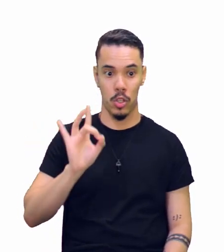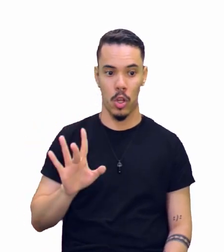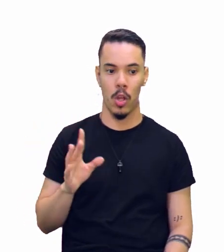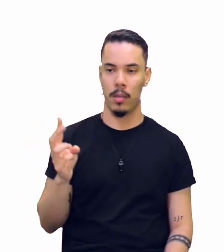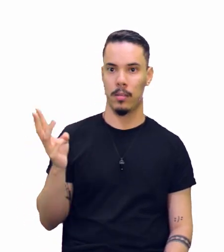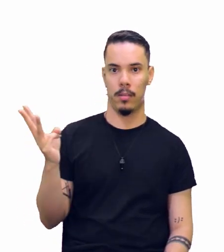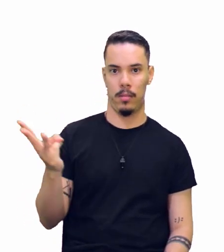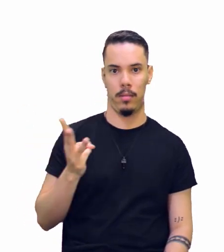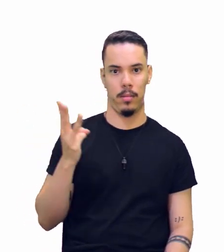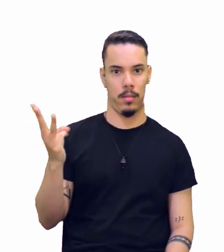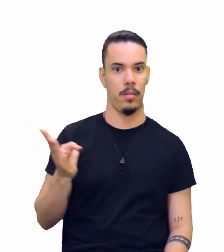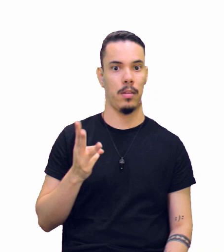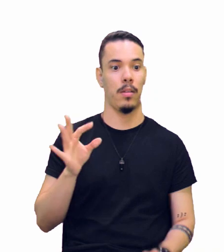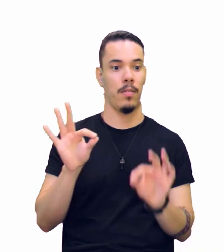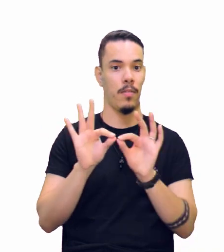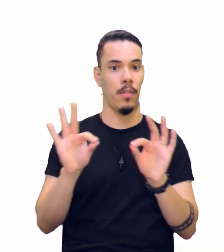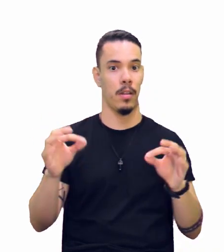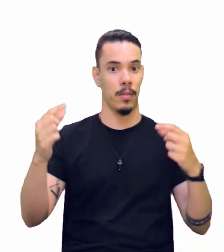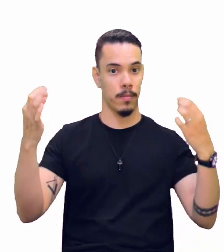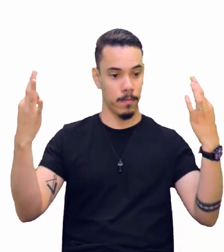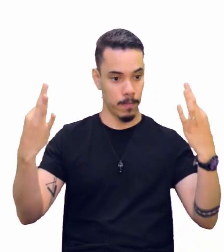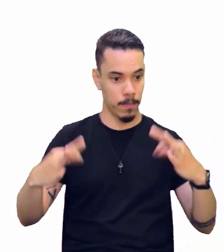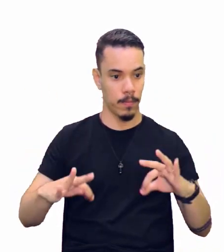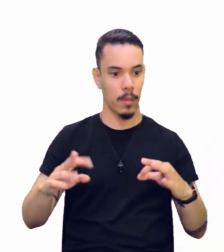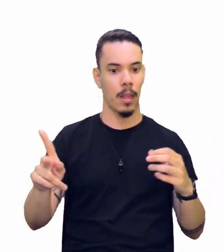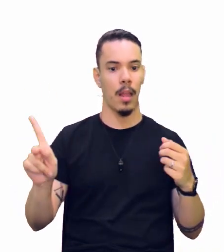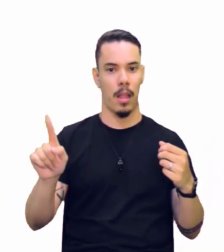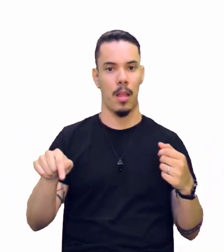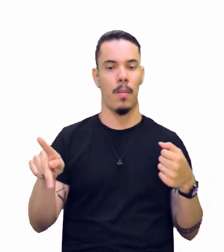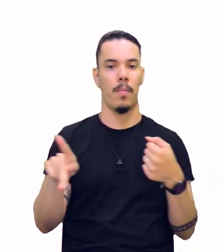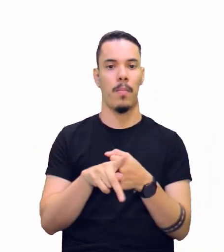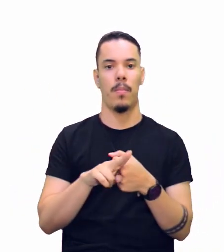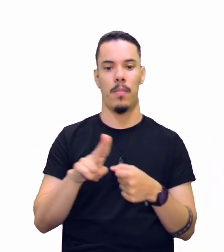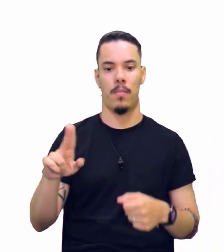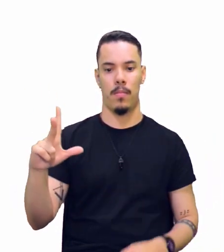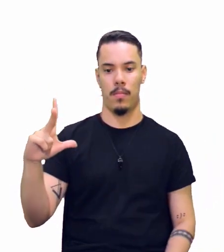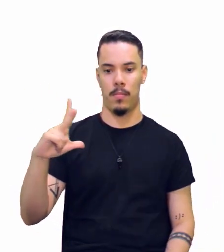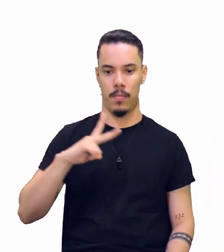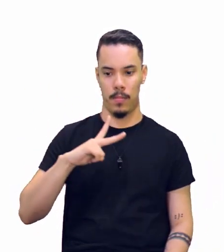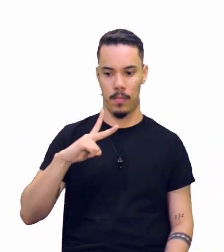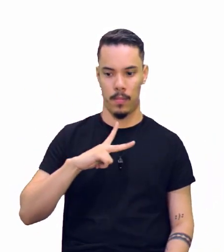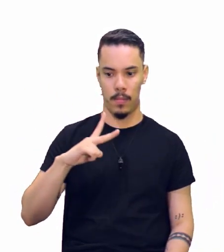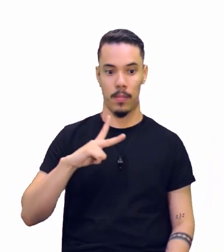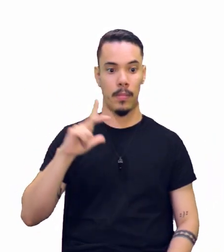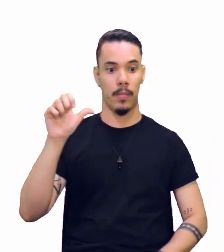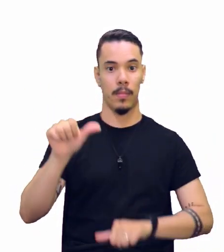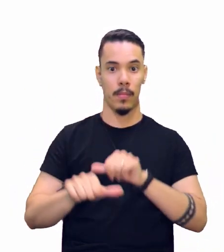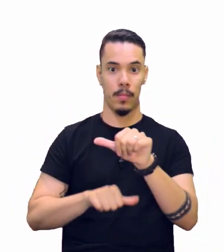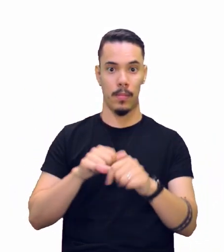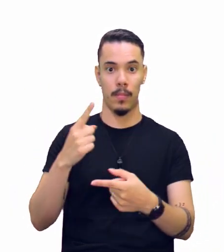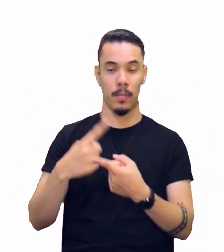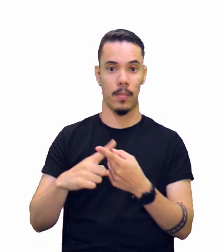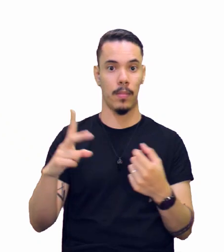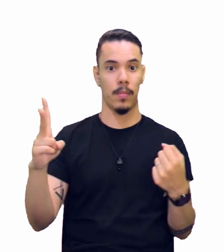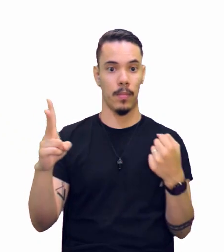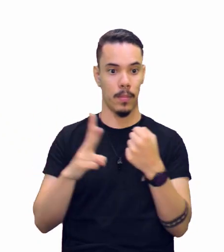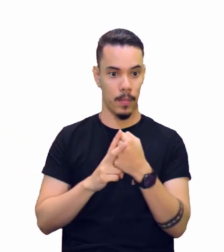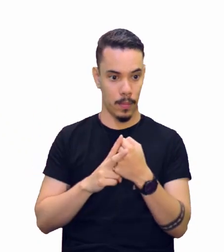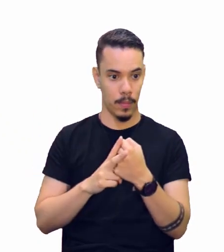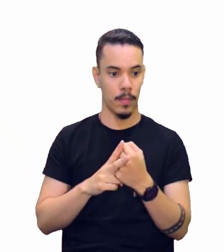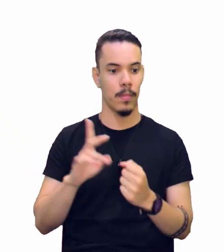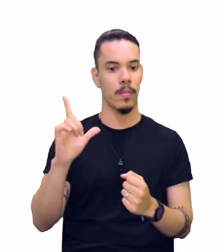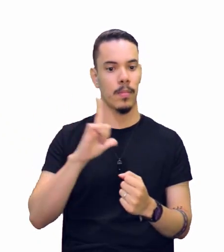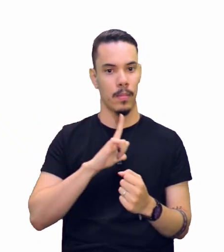nas frases afirmativas são os pronomes pessoais que o verbo que acompanha eles,